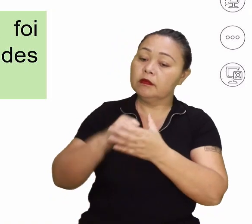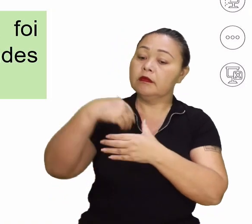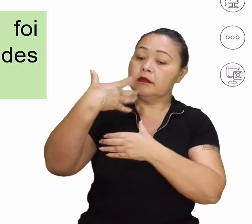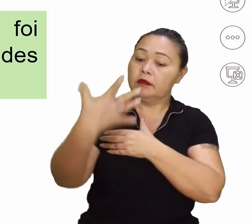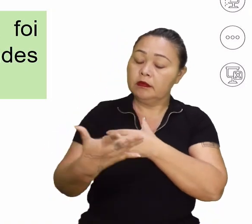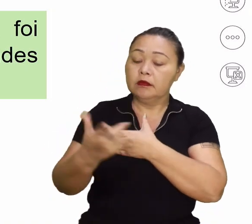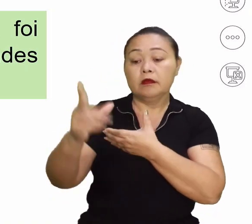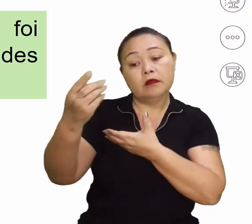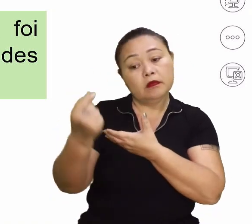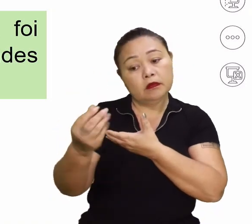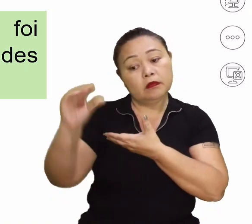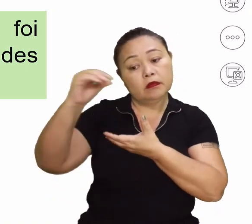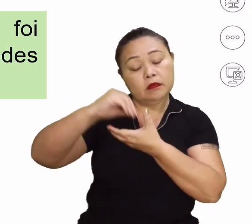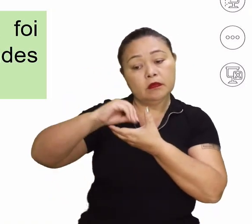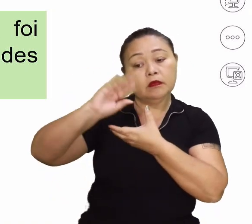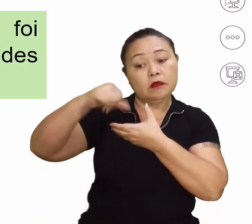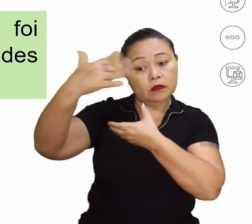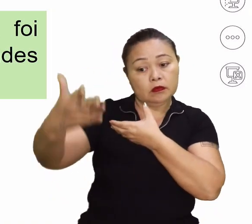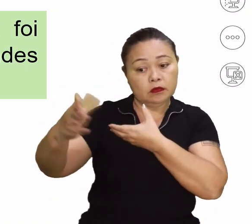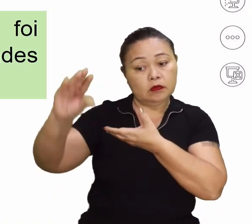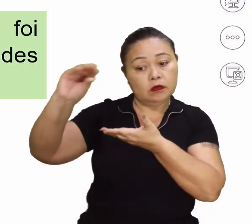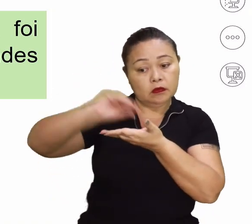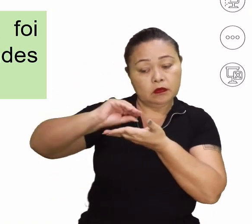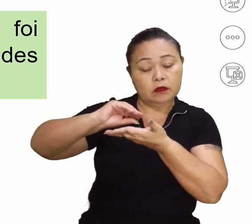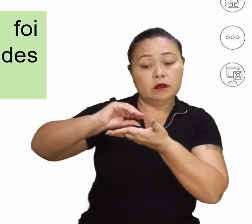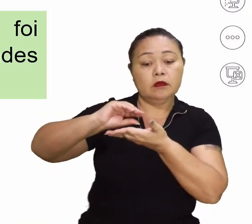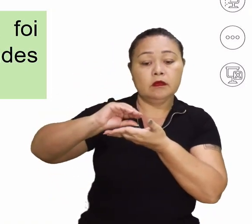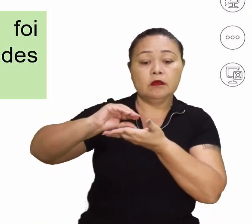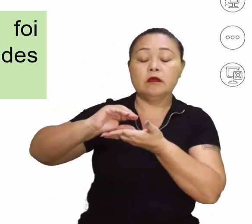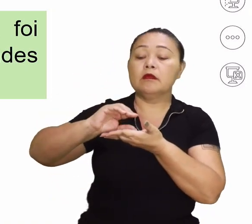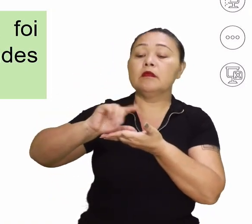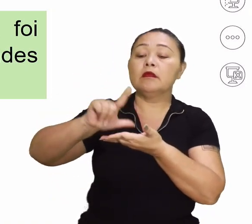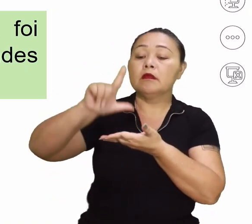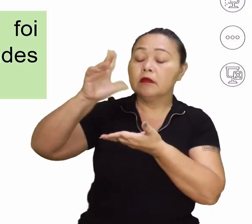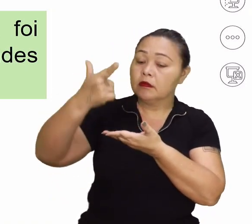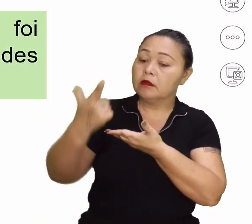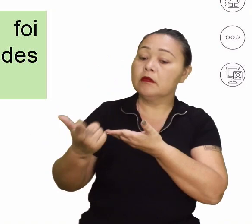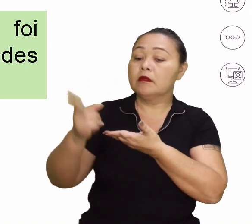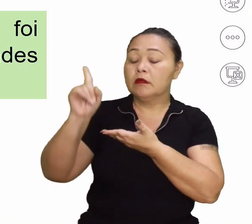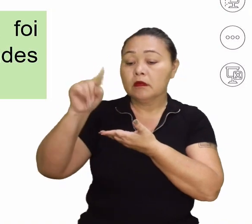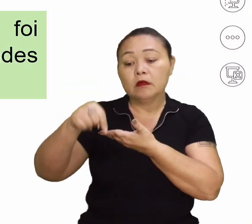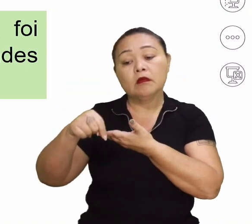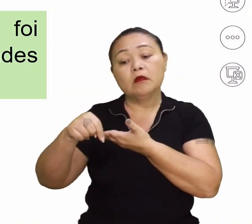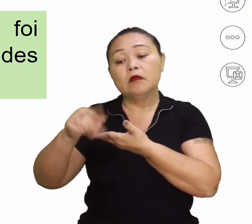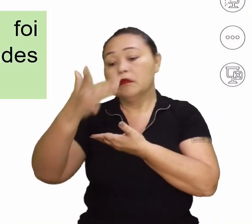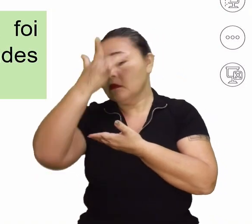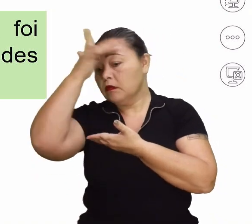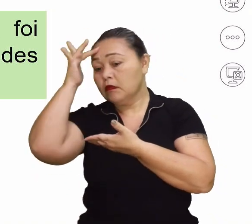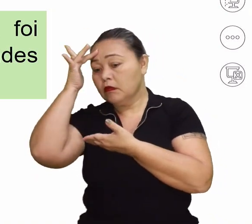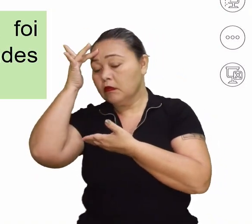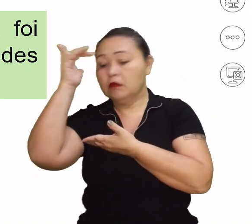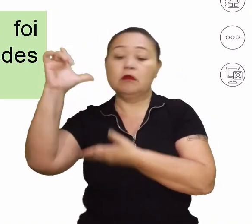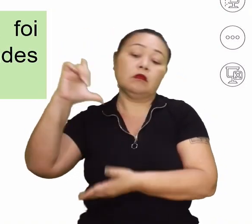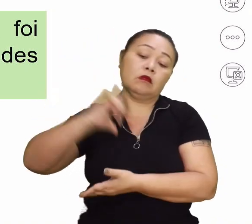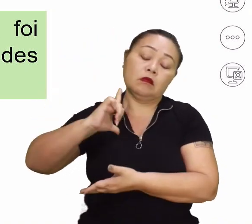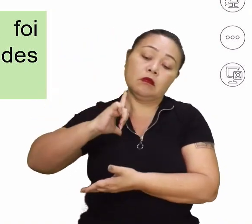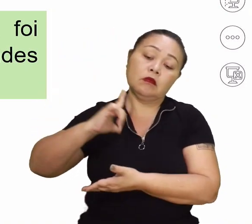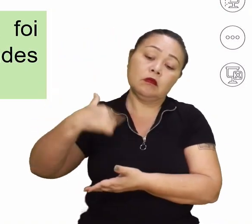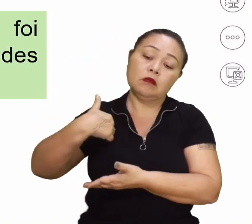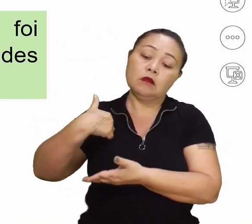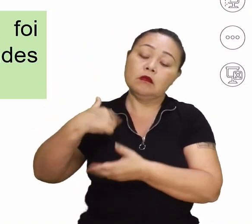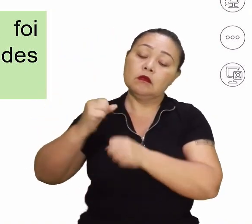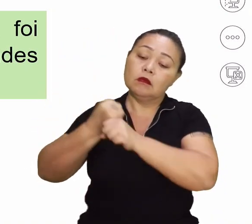seja, dinheiro provindo do exterior. E o latifúndio, aquelas pessoas que têm